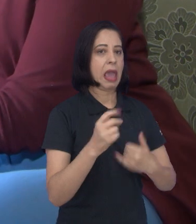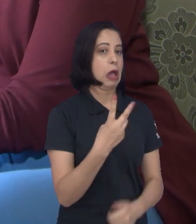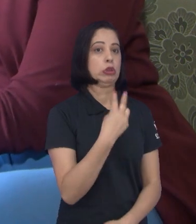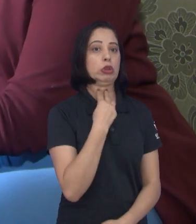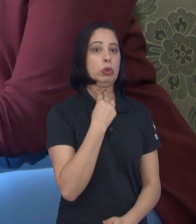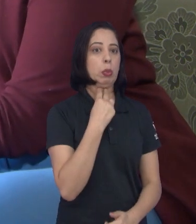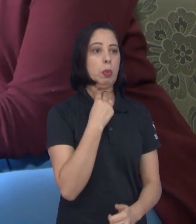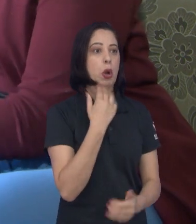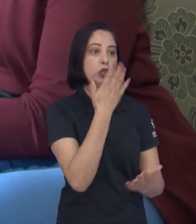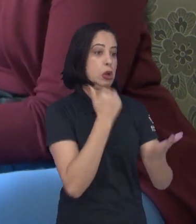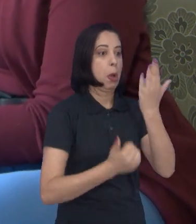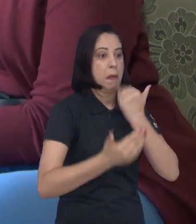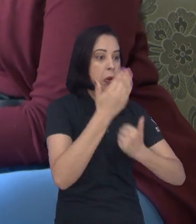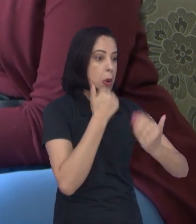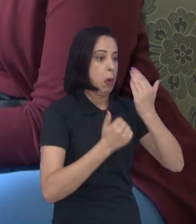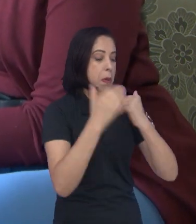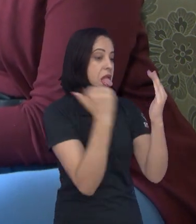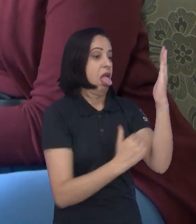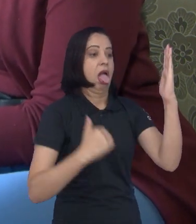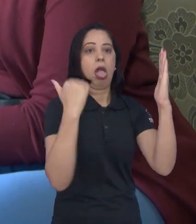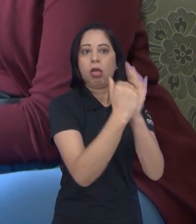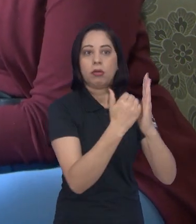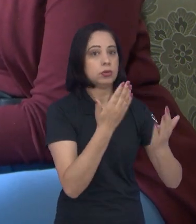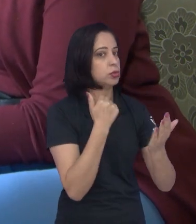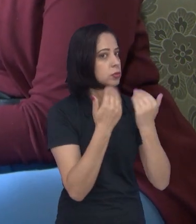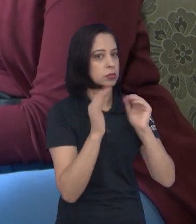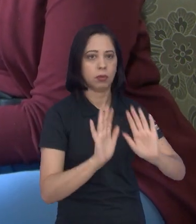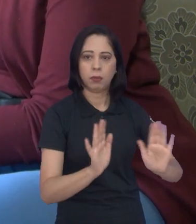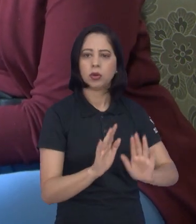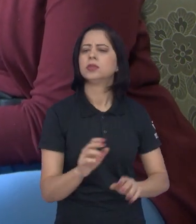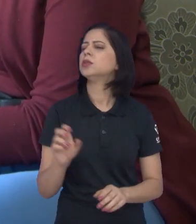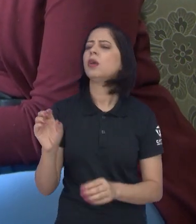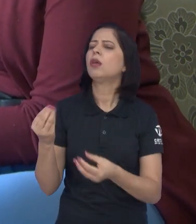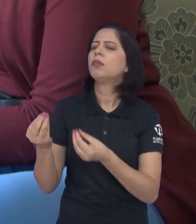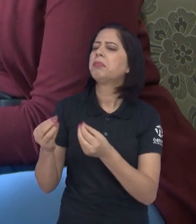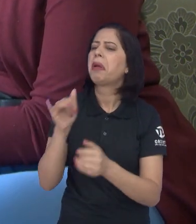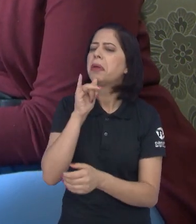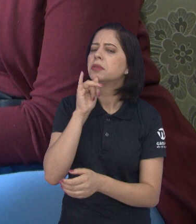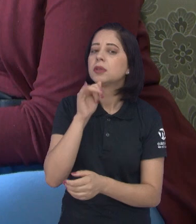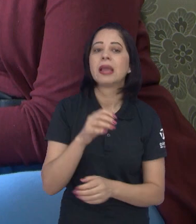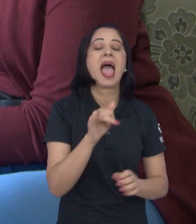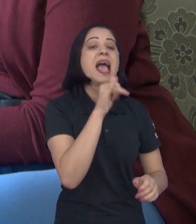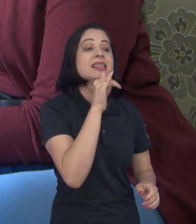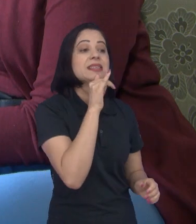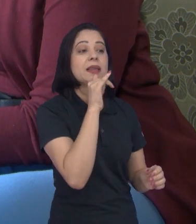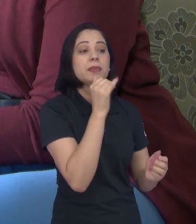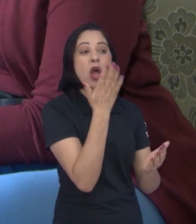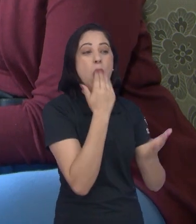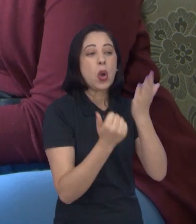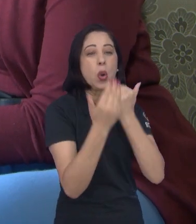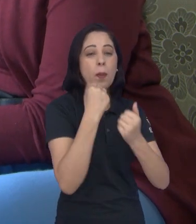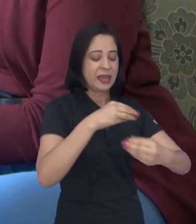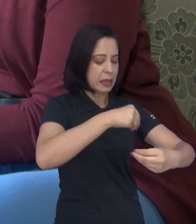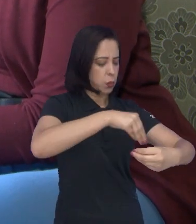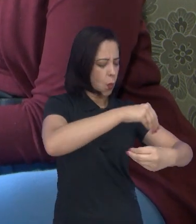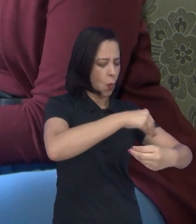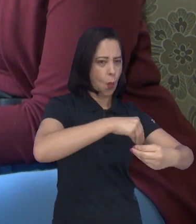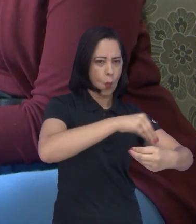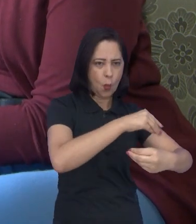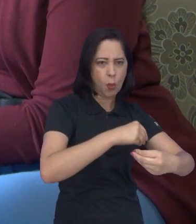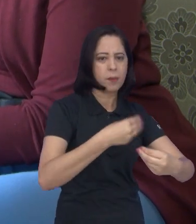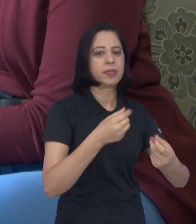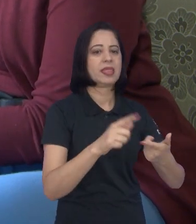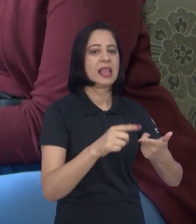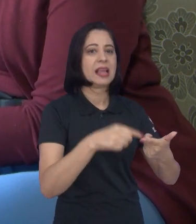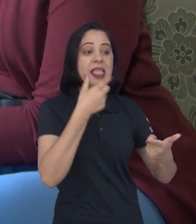exageros não pode mais exageros Que tipo de exageros de comida muito condimentada e